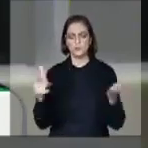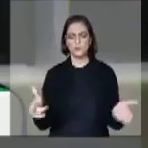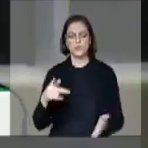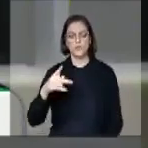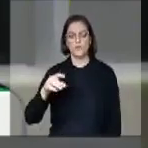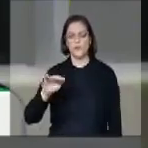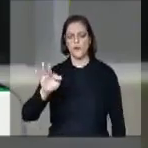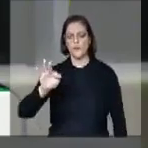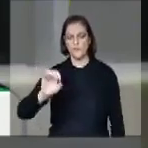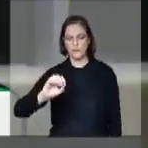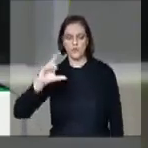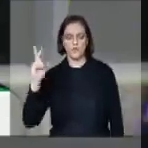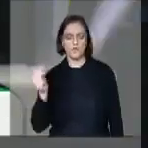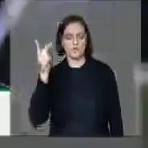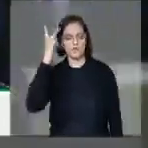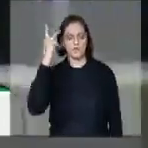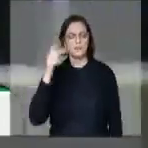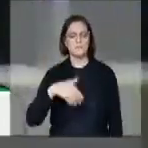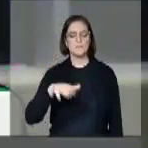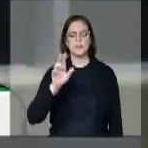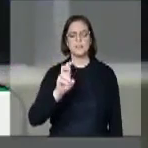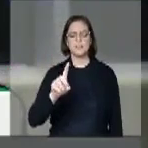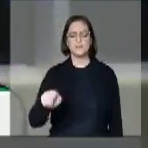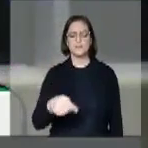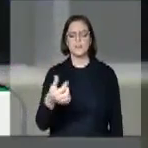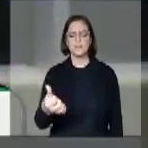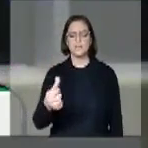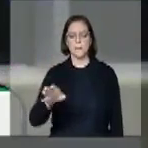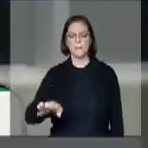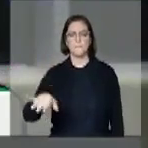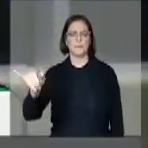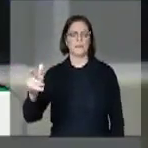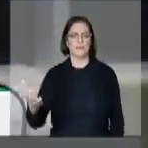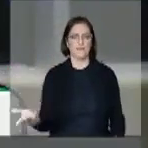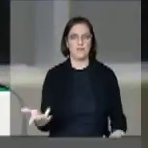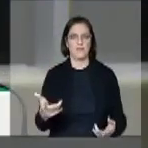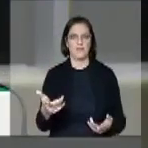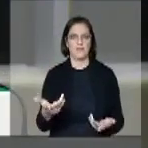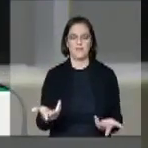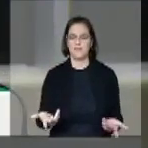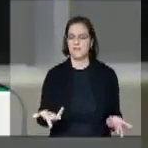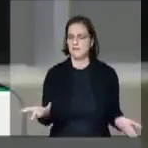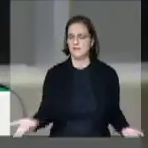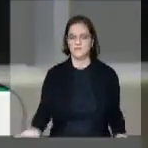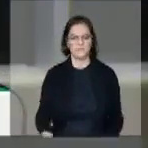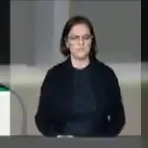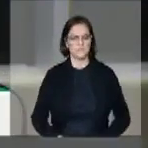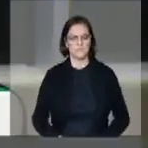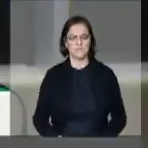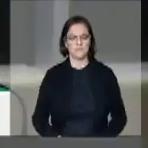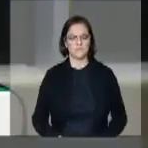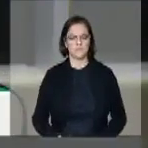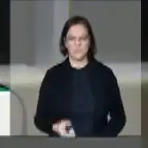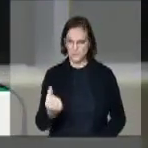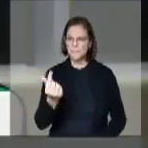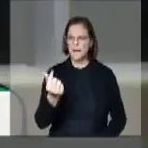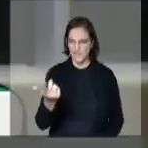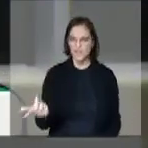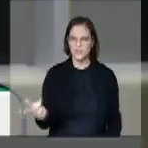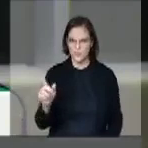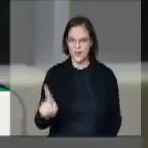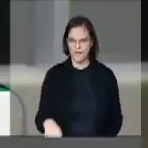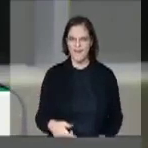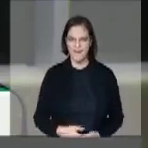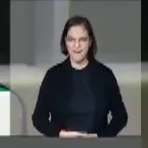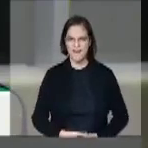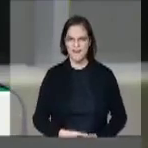de 5,6 bi para garantir a reforma da Previdência. Essa reforma da Previdência teve preço para deputado